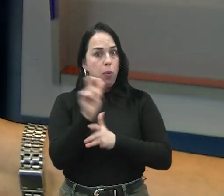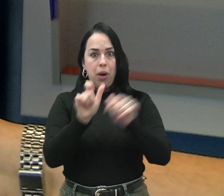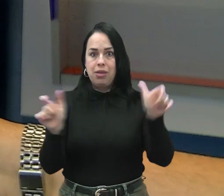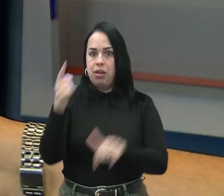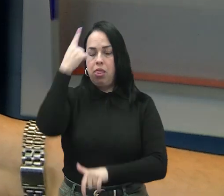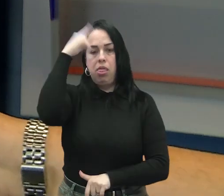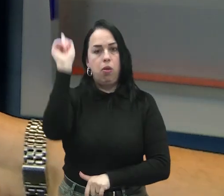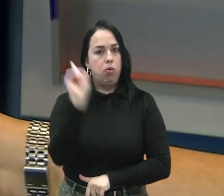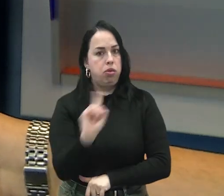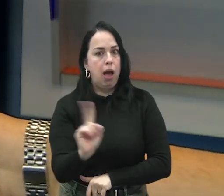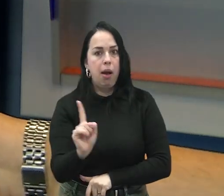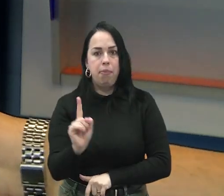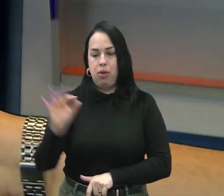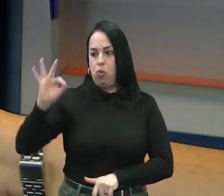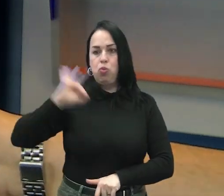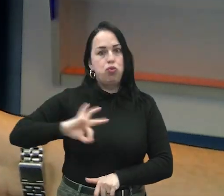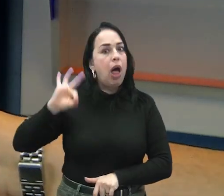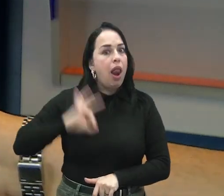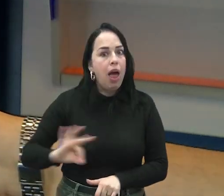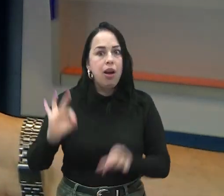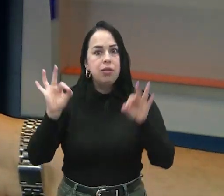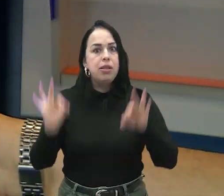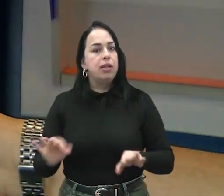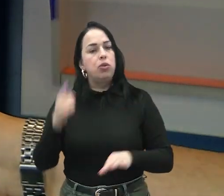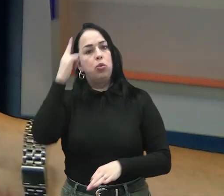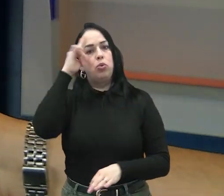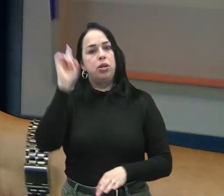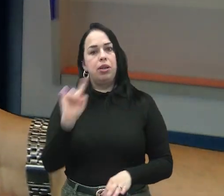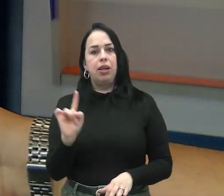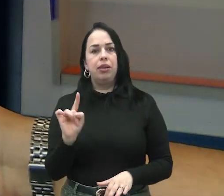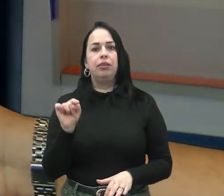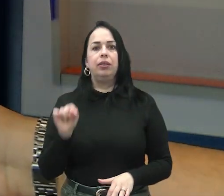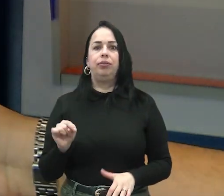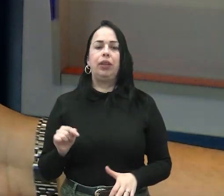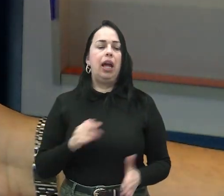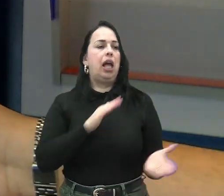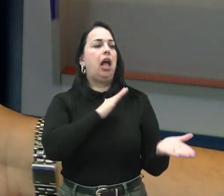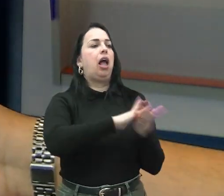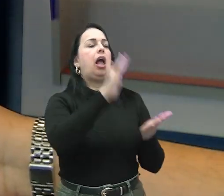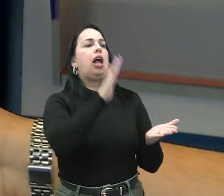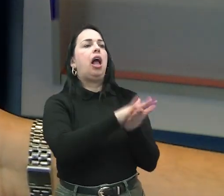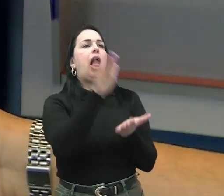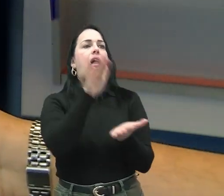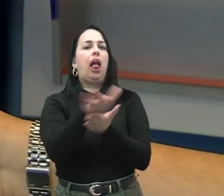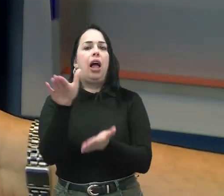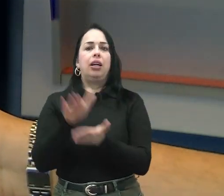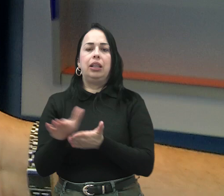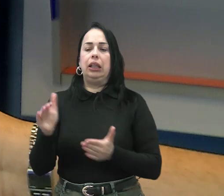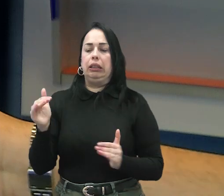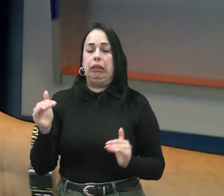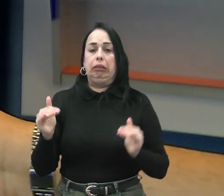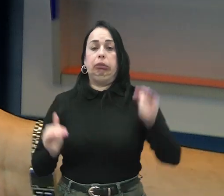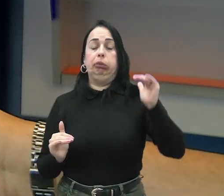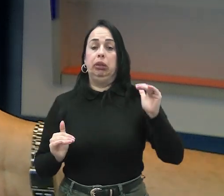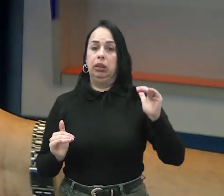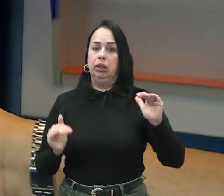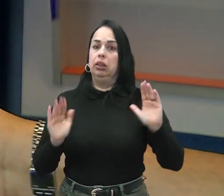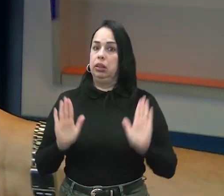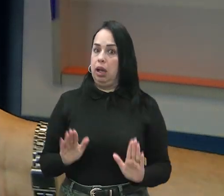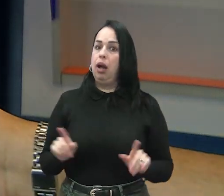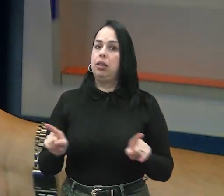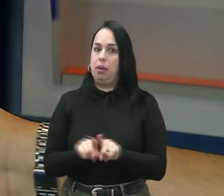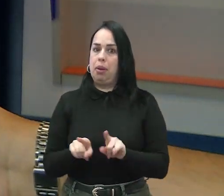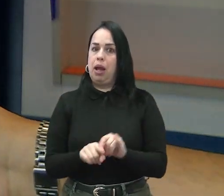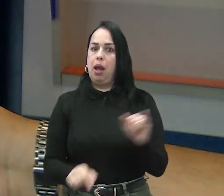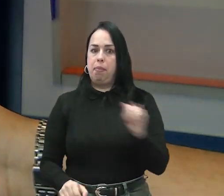muitas pessoas não sabem o quanto recebem. E daí cai naquela de gastar mais do que deve. Outra